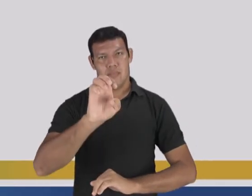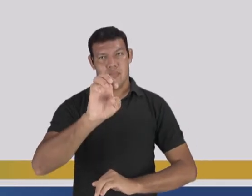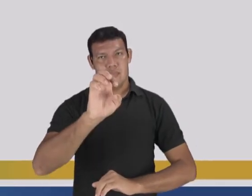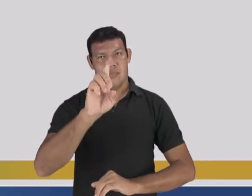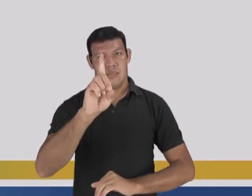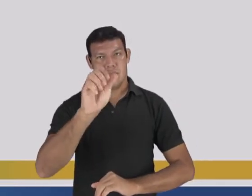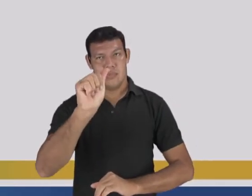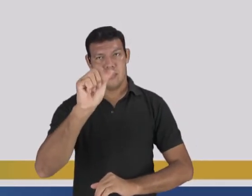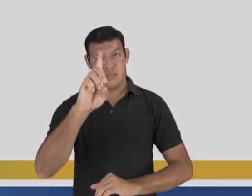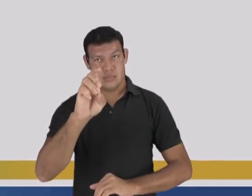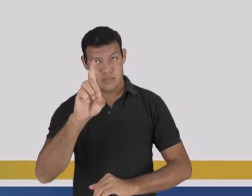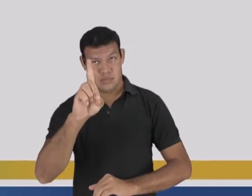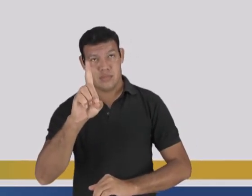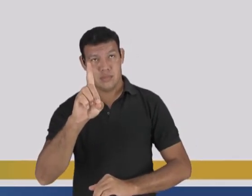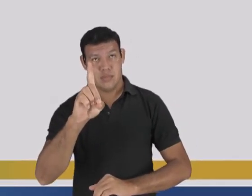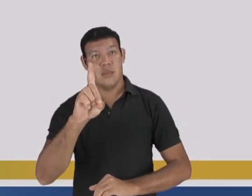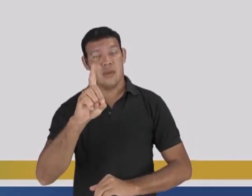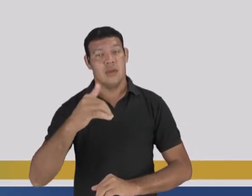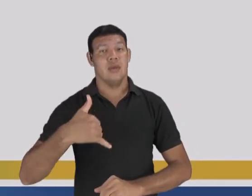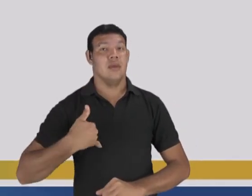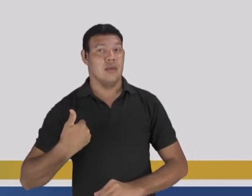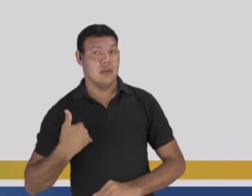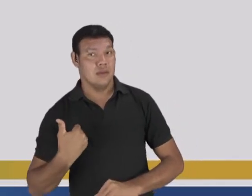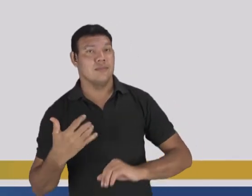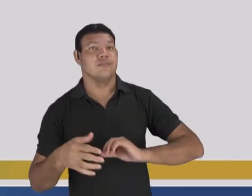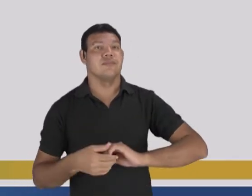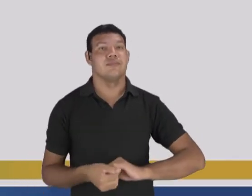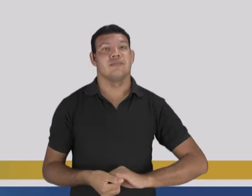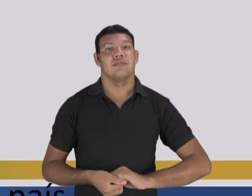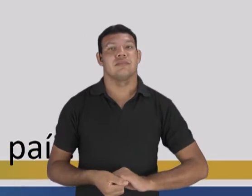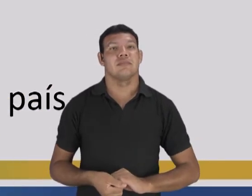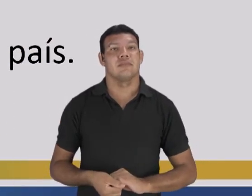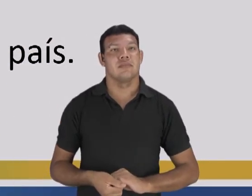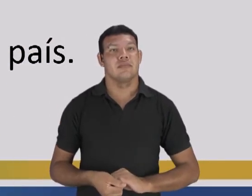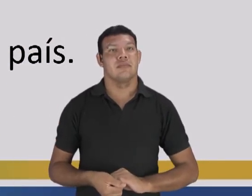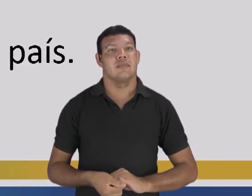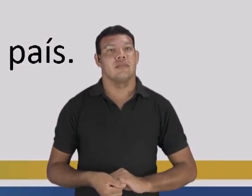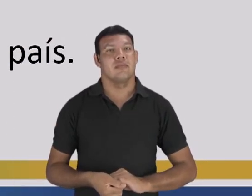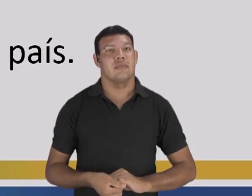Idade, né? Eu tenho a idade, que se refere à idade.